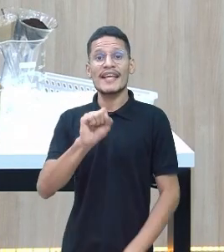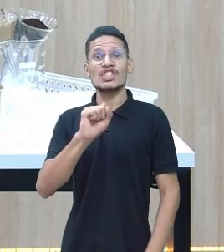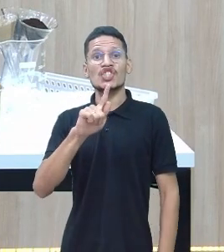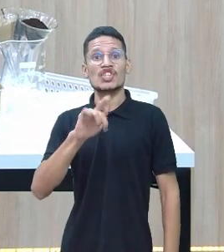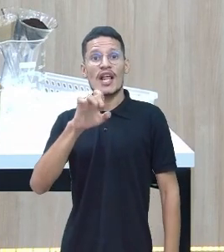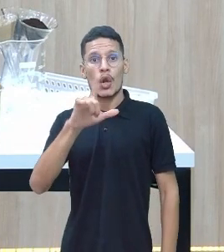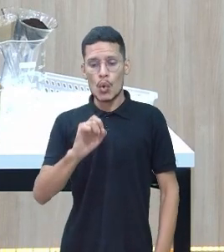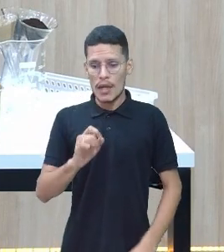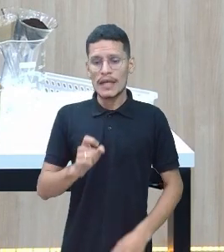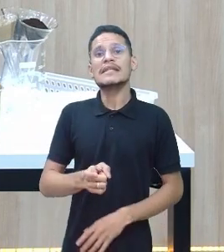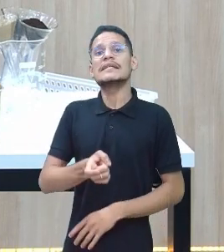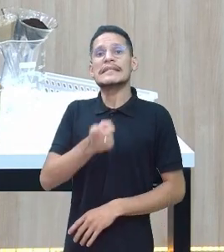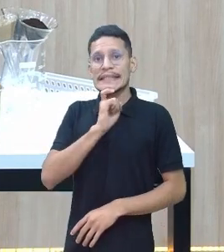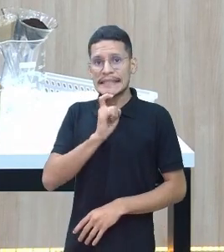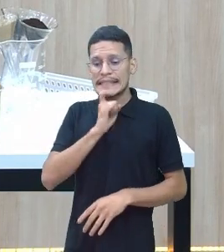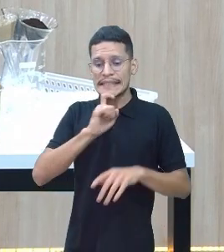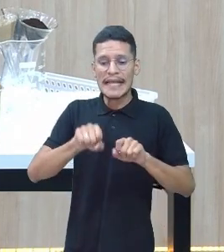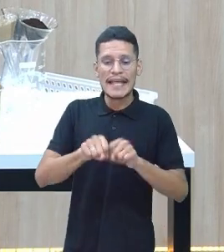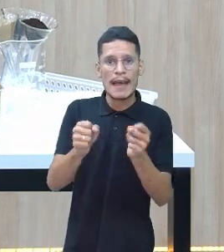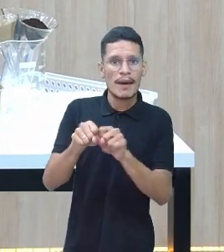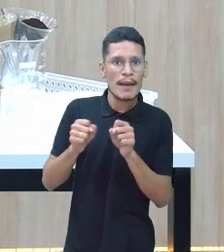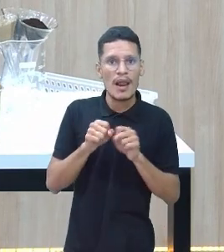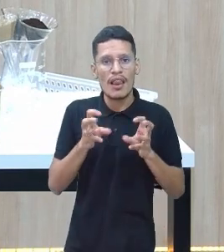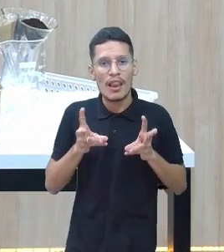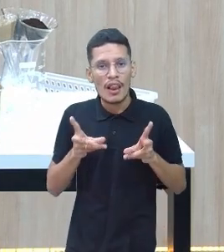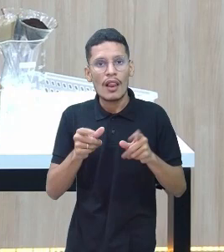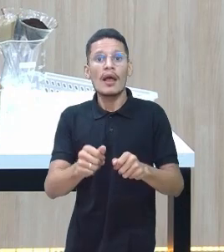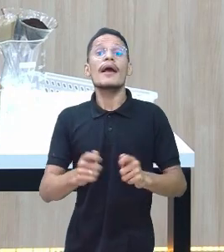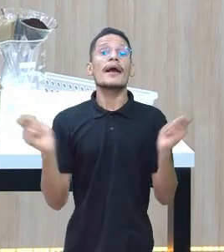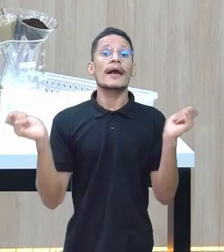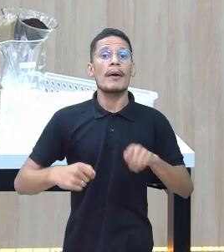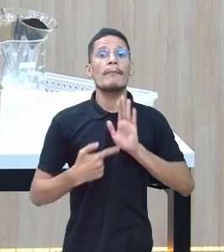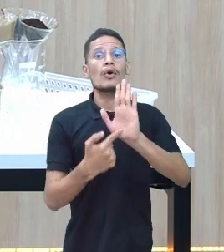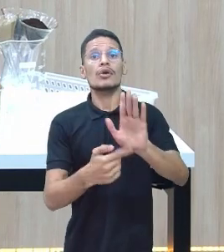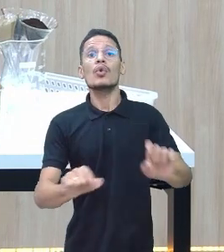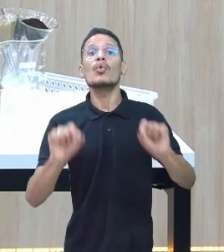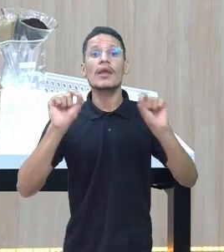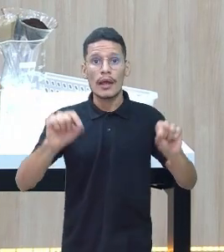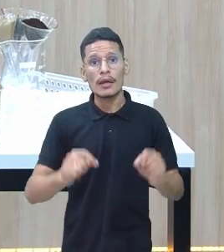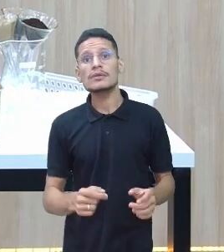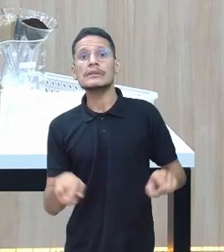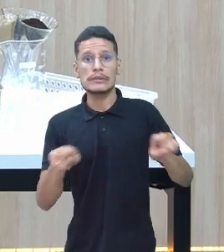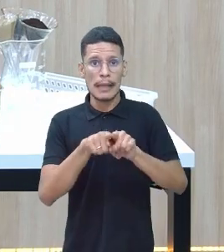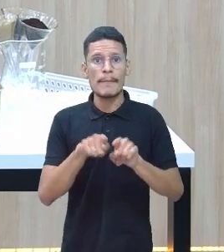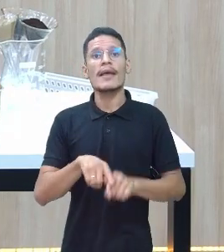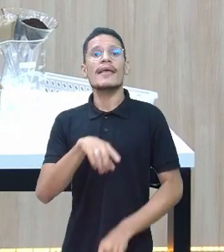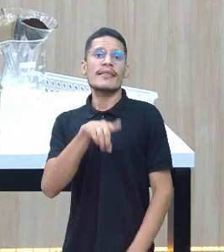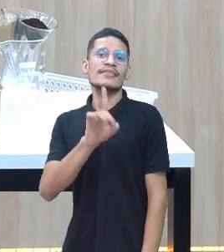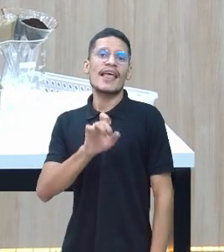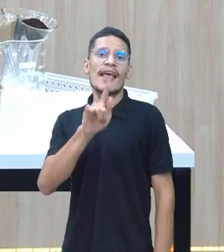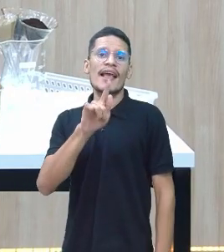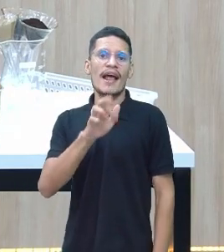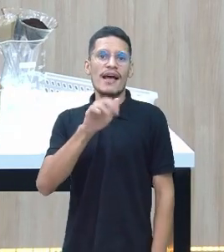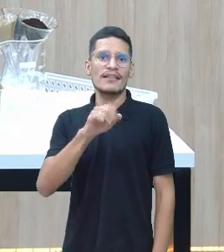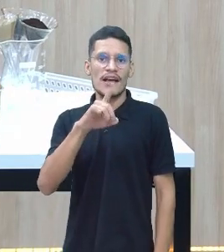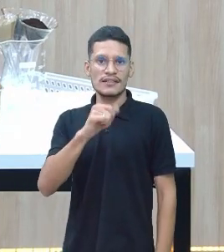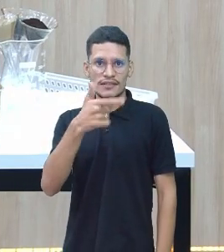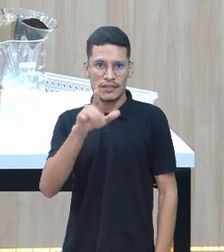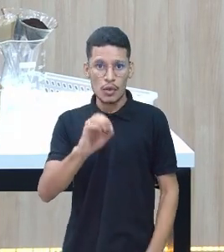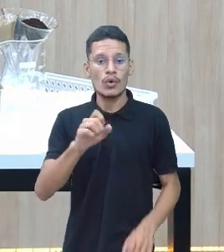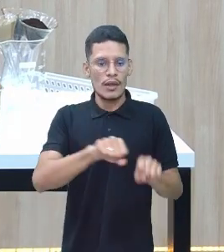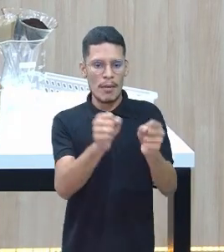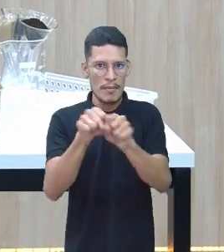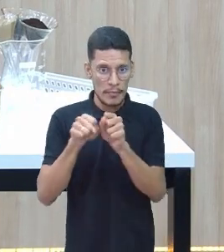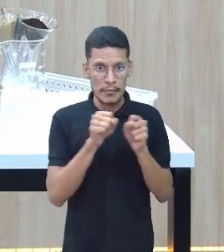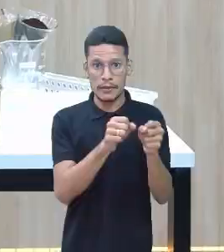derrete, então vão apresentar fissuras, ou seja, espaços, e aí começa também a degradação. Alguns de vocês dizem